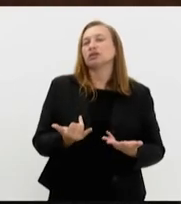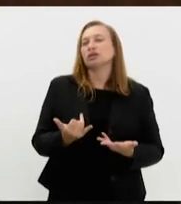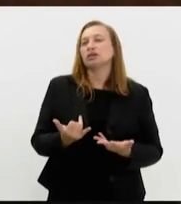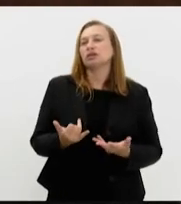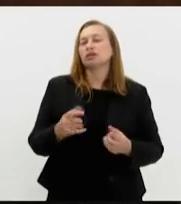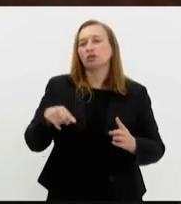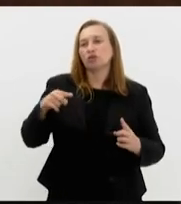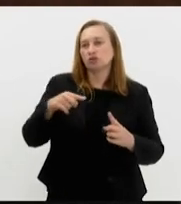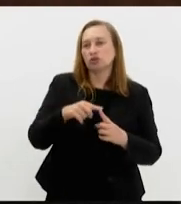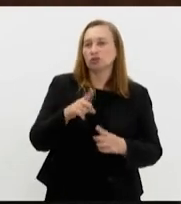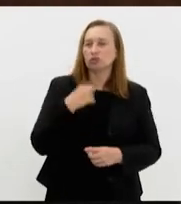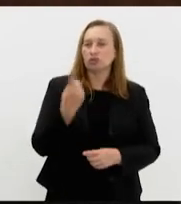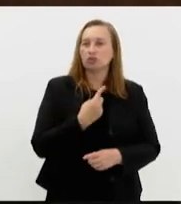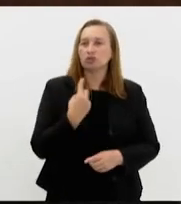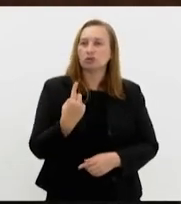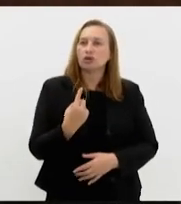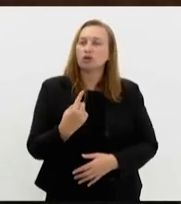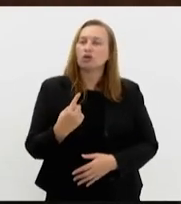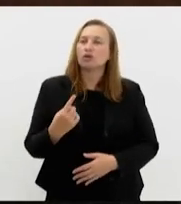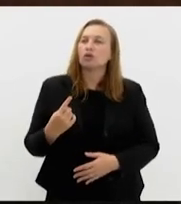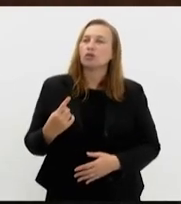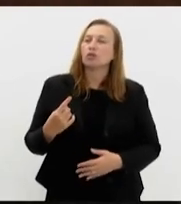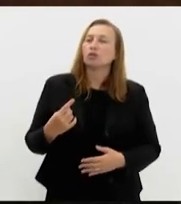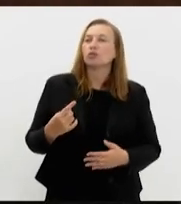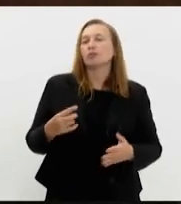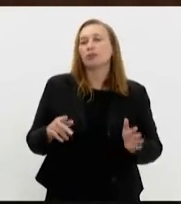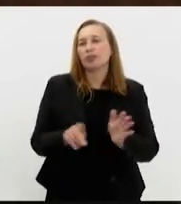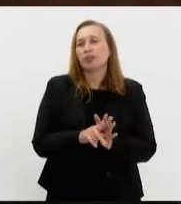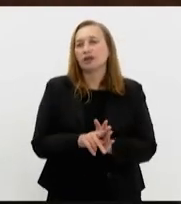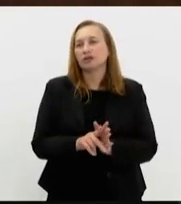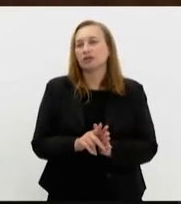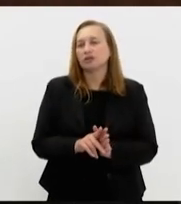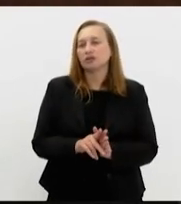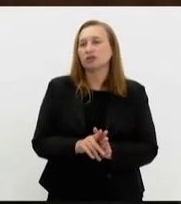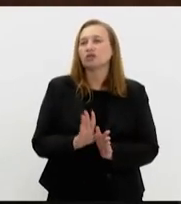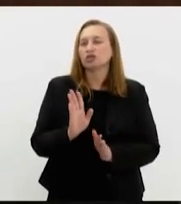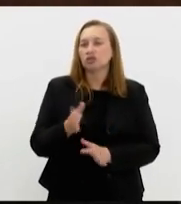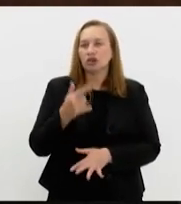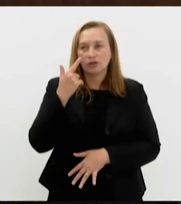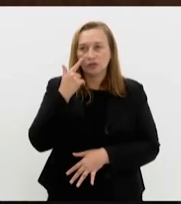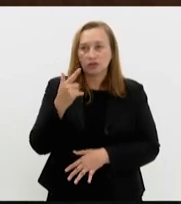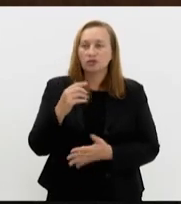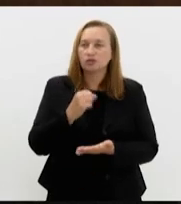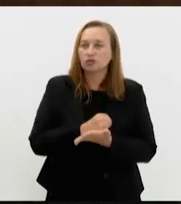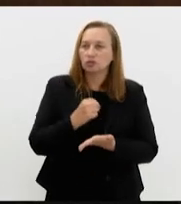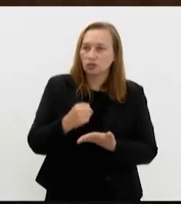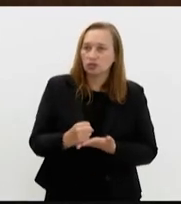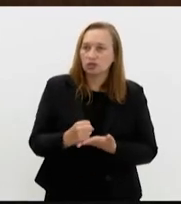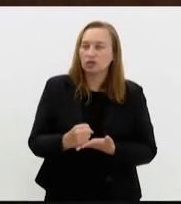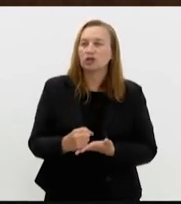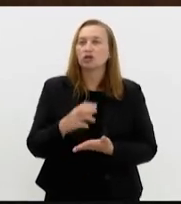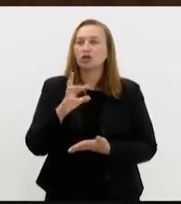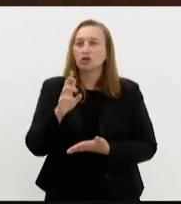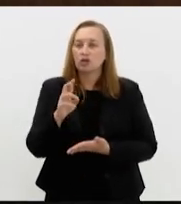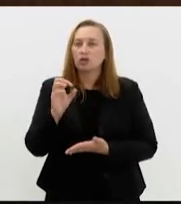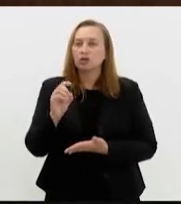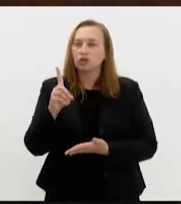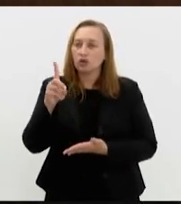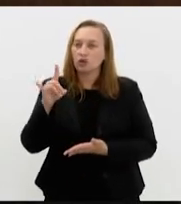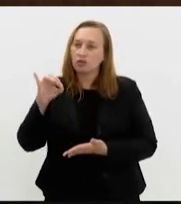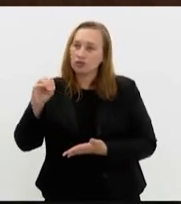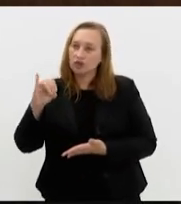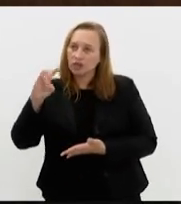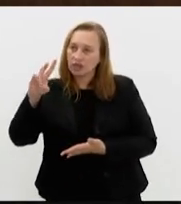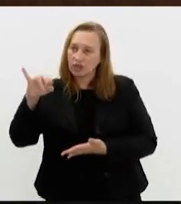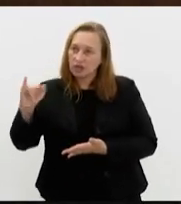nosso projeto. Não é passar por cima da lei de concessões, mas já prevendo os contratos das rodovias estaduais, essa